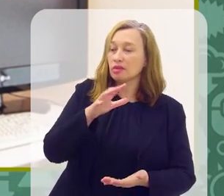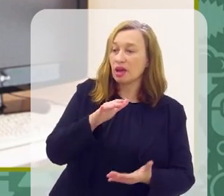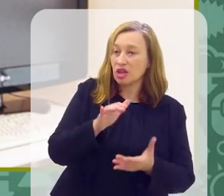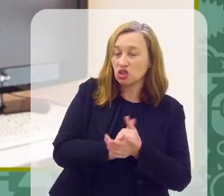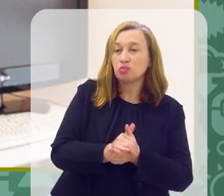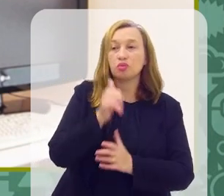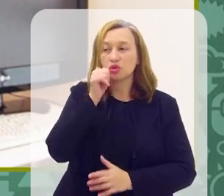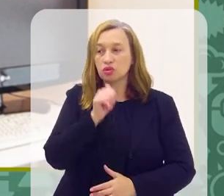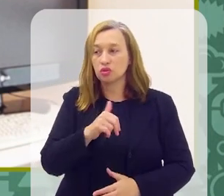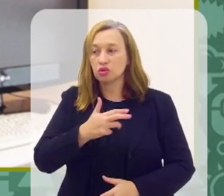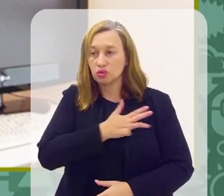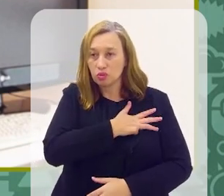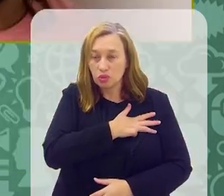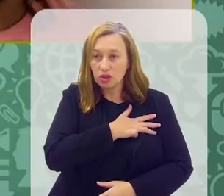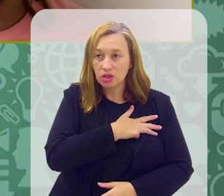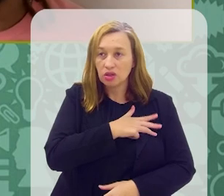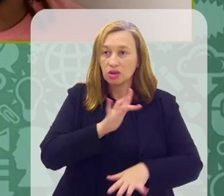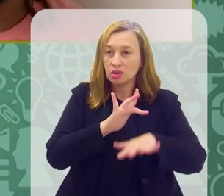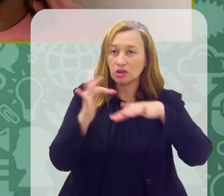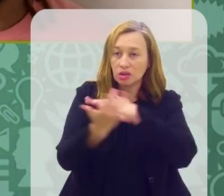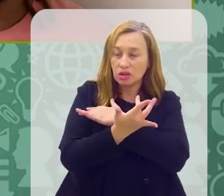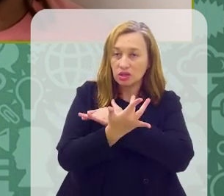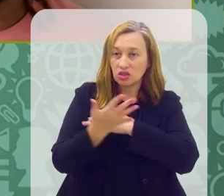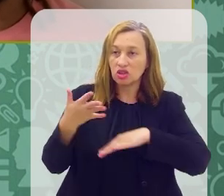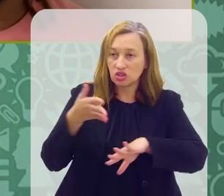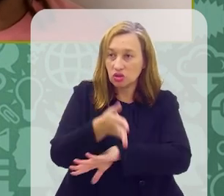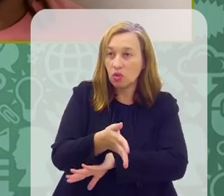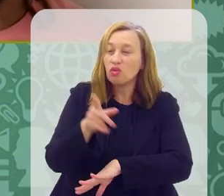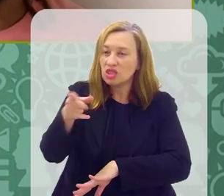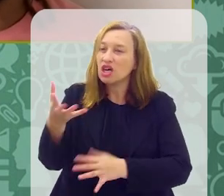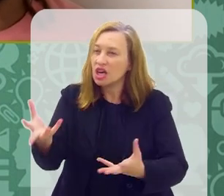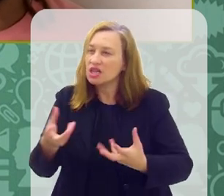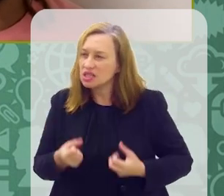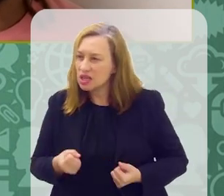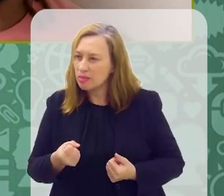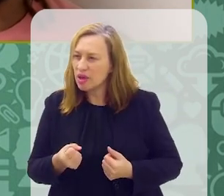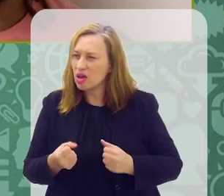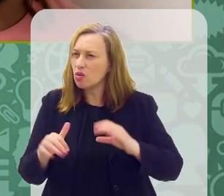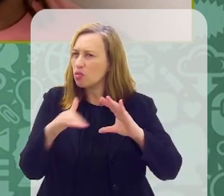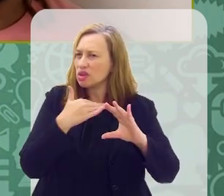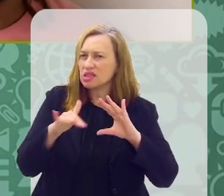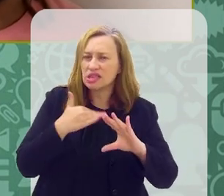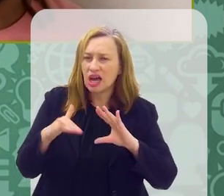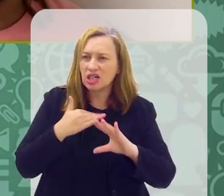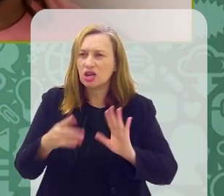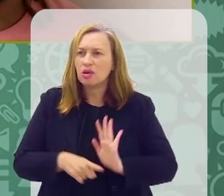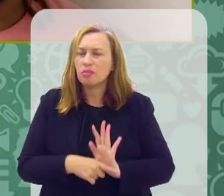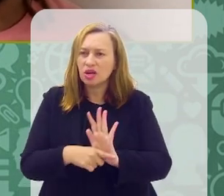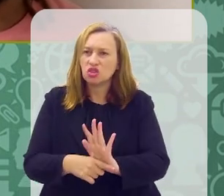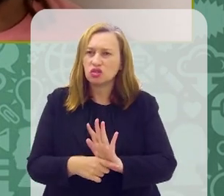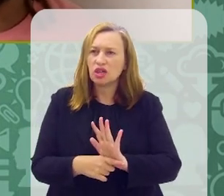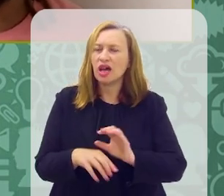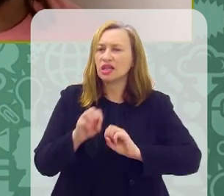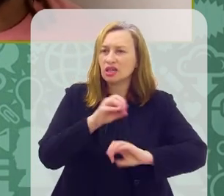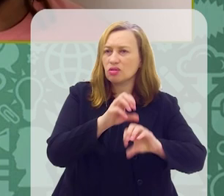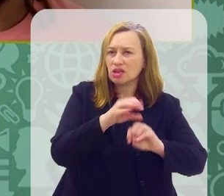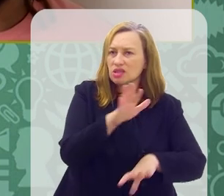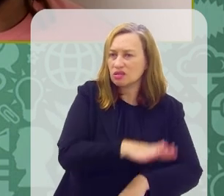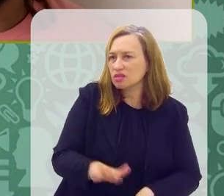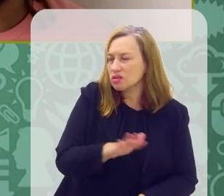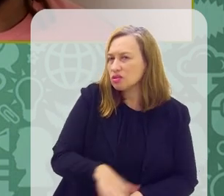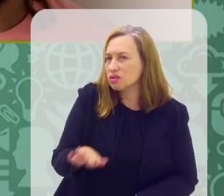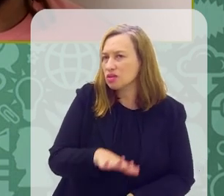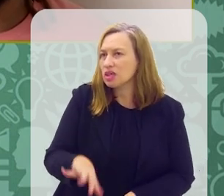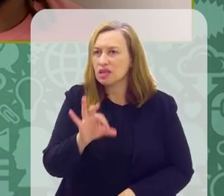das redes sociais deles. Você já recebeu alguma sinalização deles para instituir o projeto na educação infantil